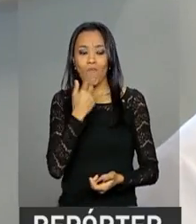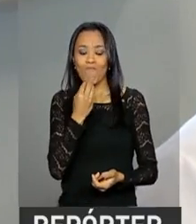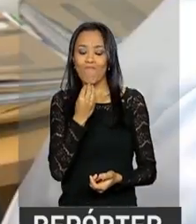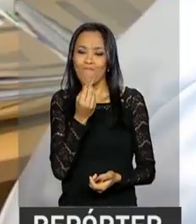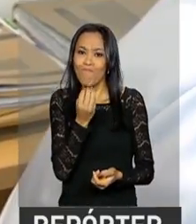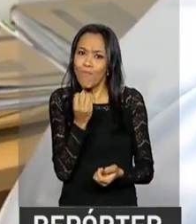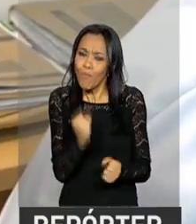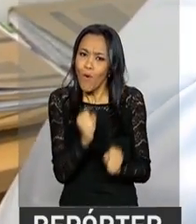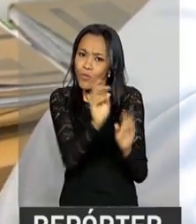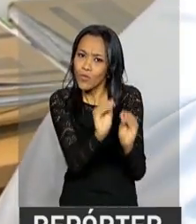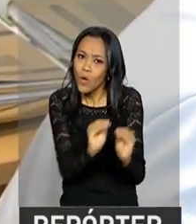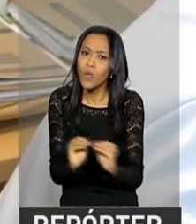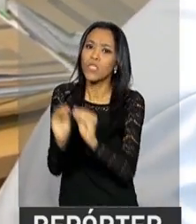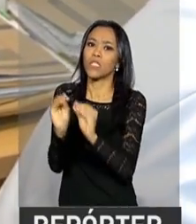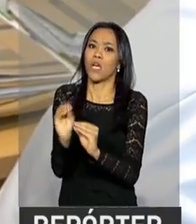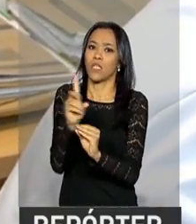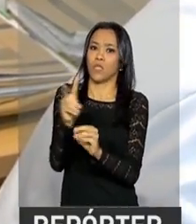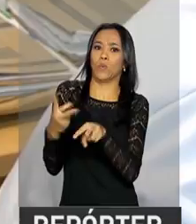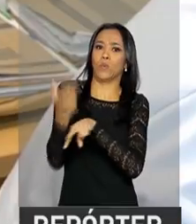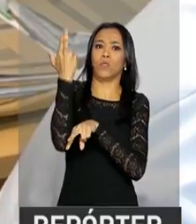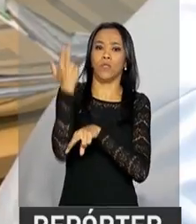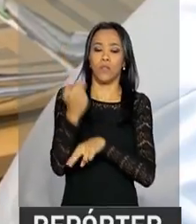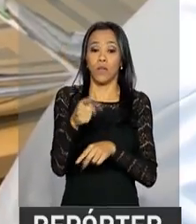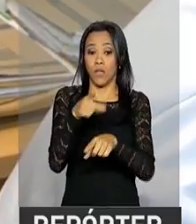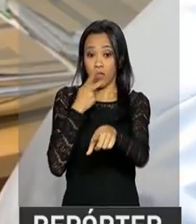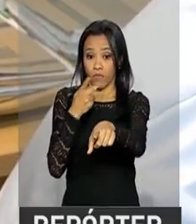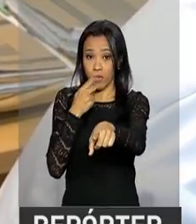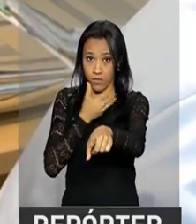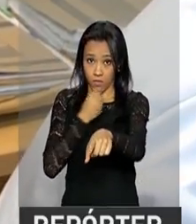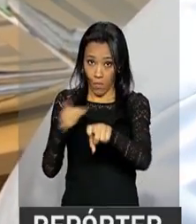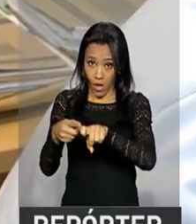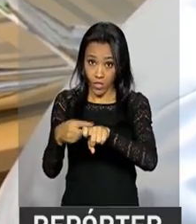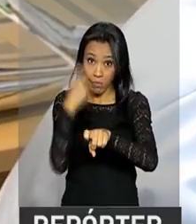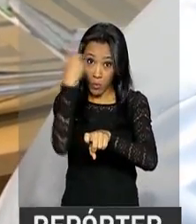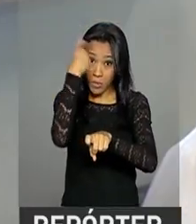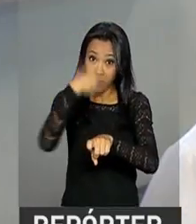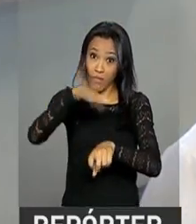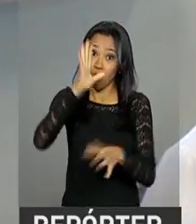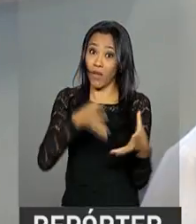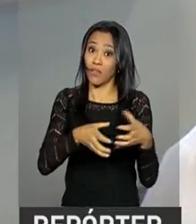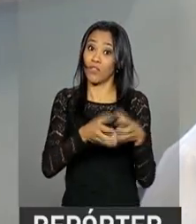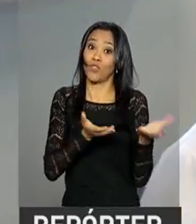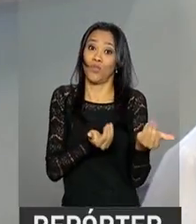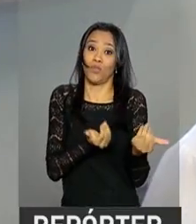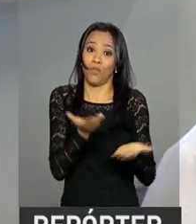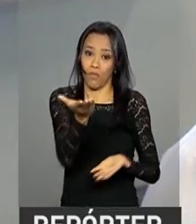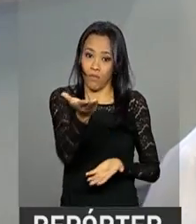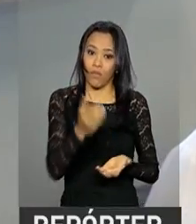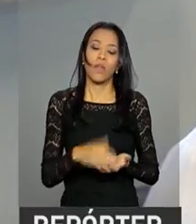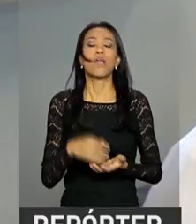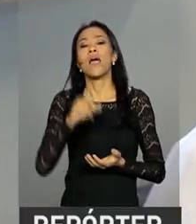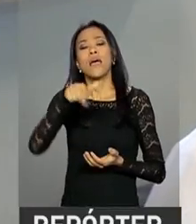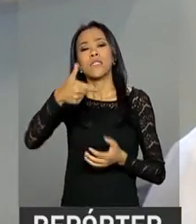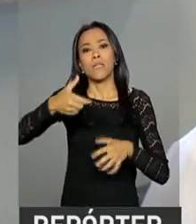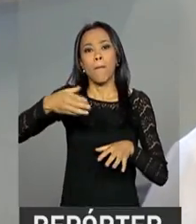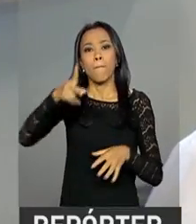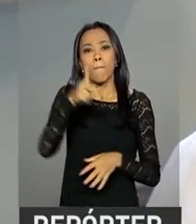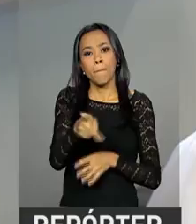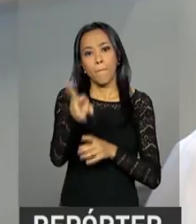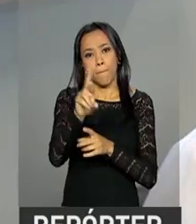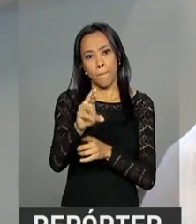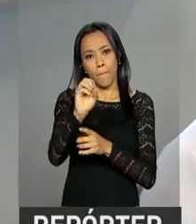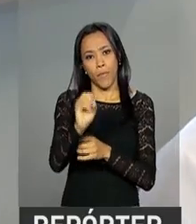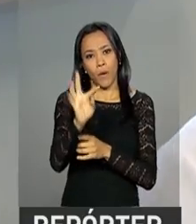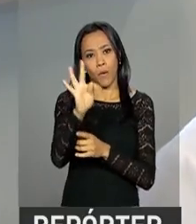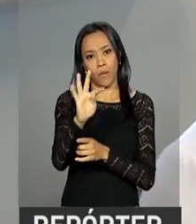exenta de risco o ortopedista lembra que a preocupação maior é com os jovens né uma prótese dessa após a colocação ela dura em média